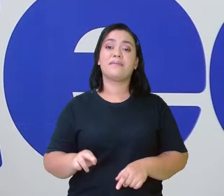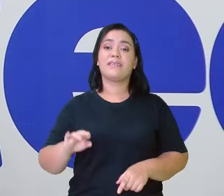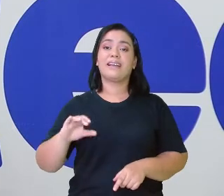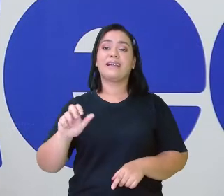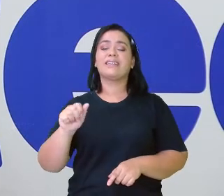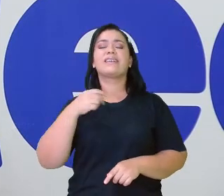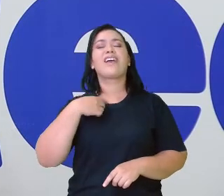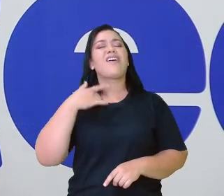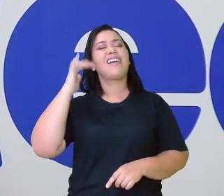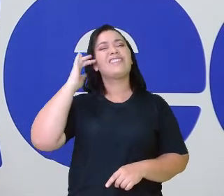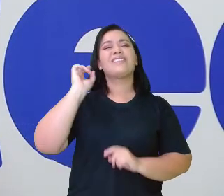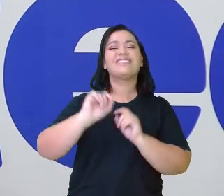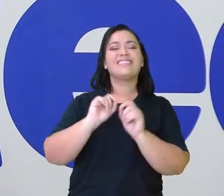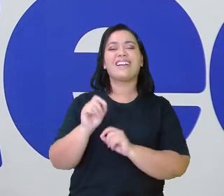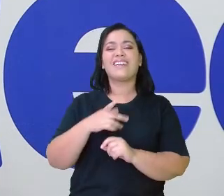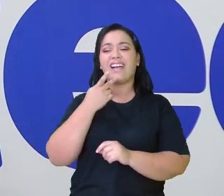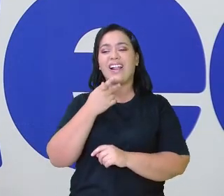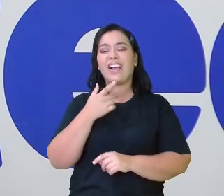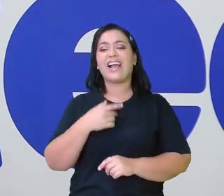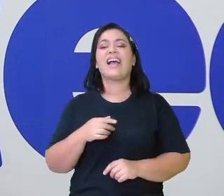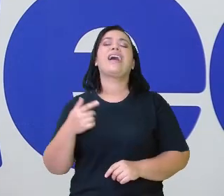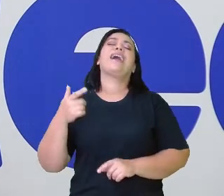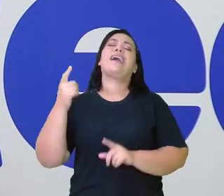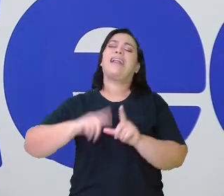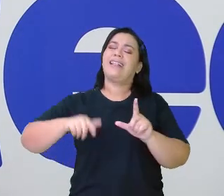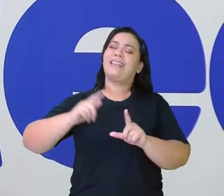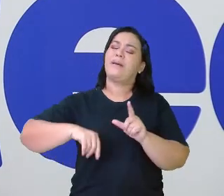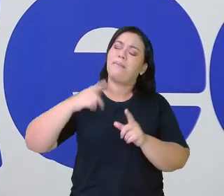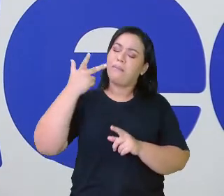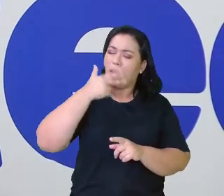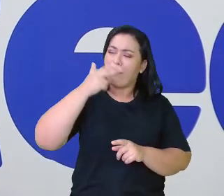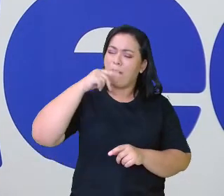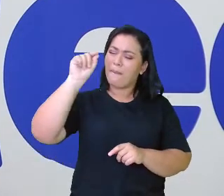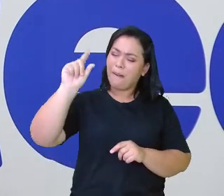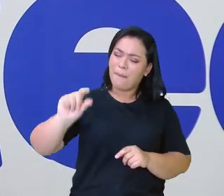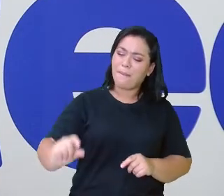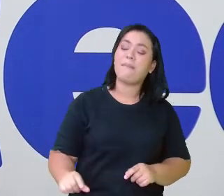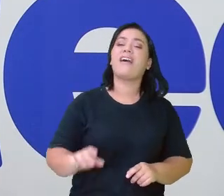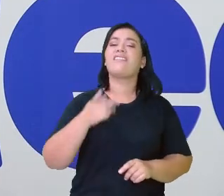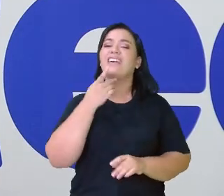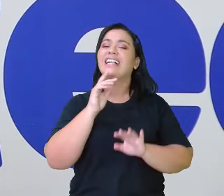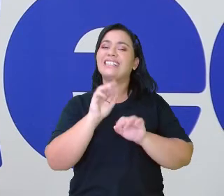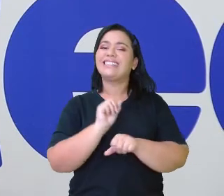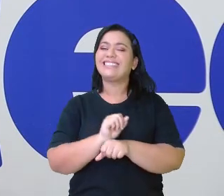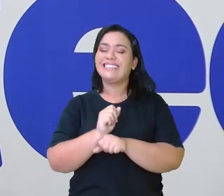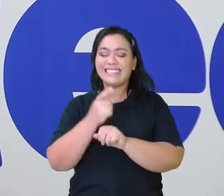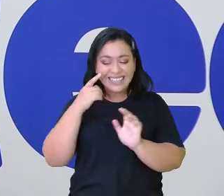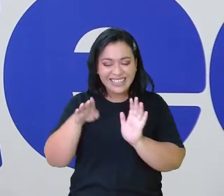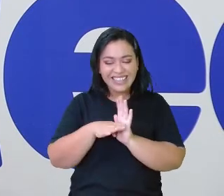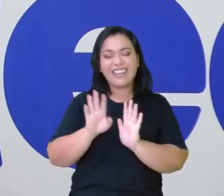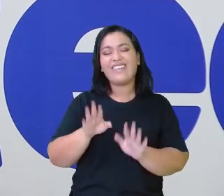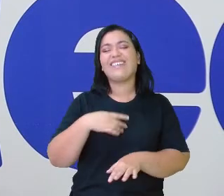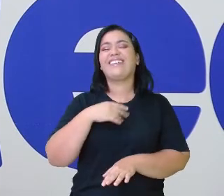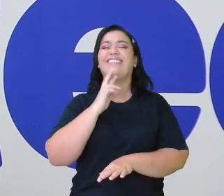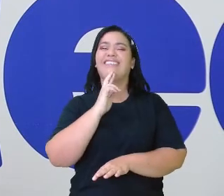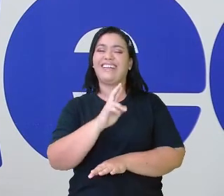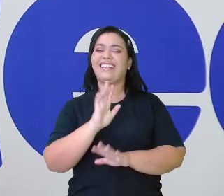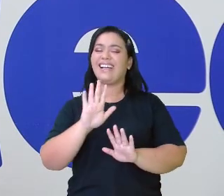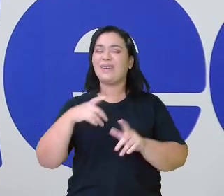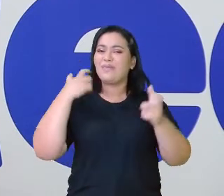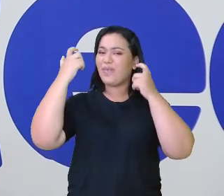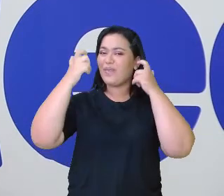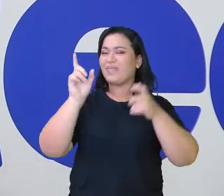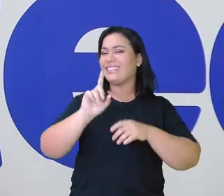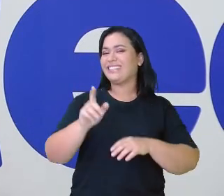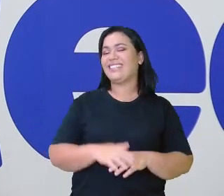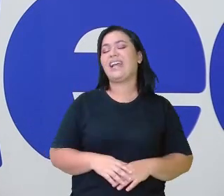eu acho engraçado que eles repetem a mesma letra várias vezes. Gente, só precisa botar uma aqui. Quando ela chegar aqui, eu já falo, tá? Não se preocupa,